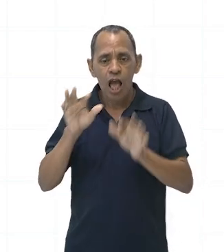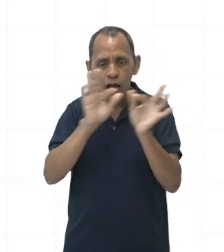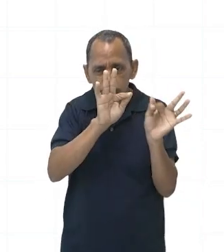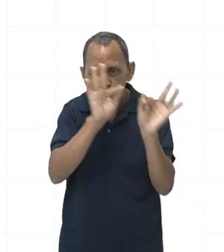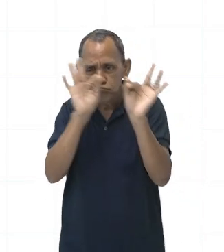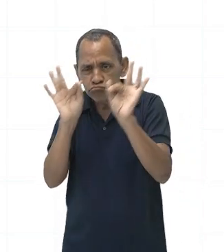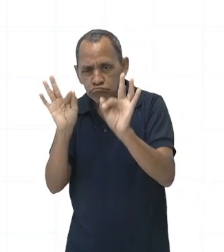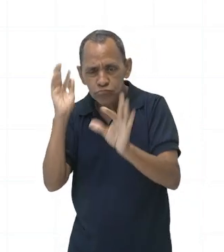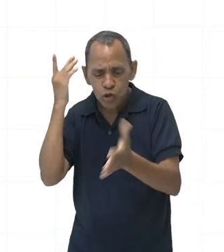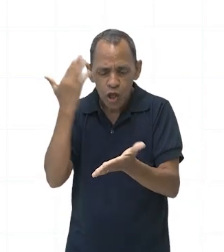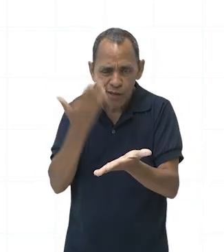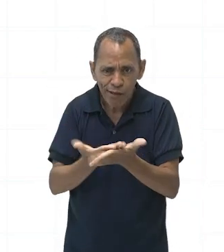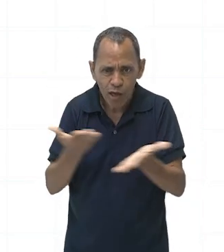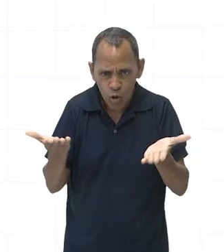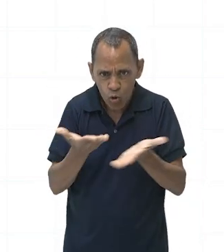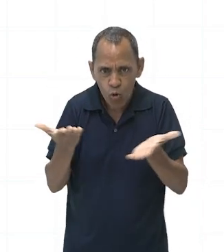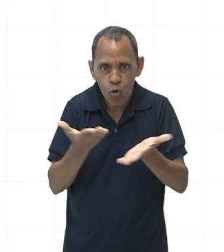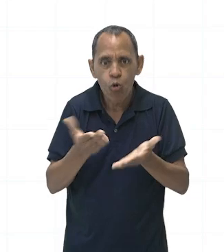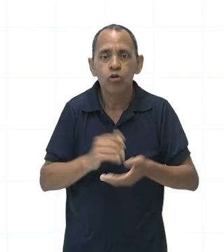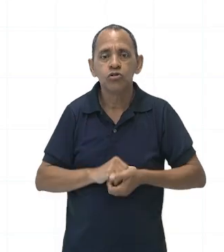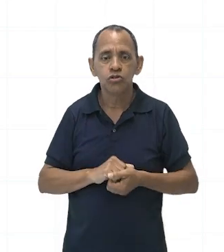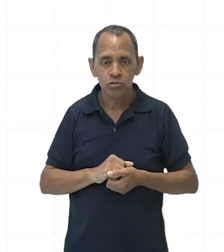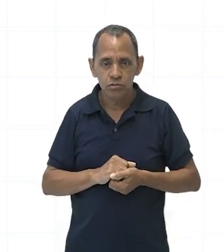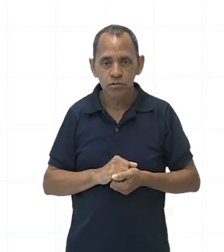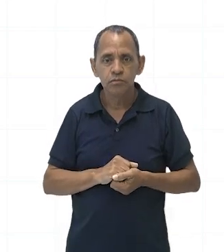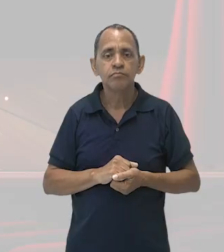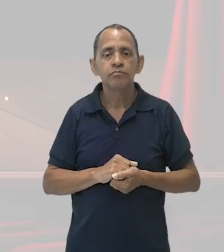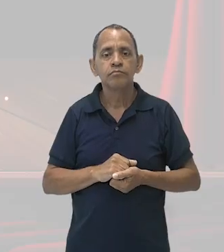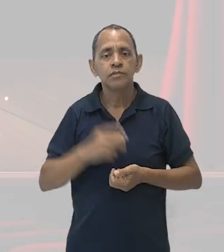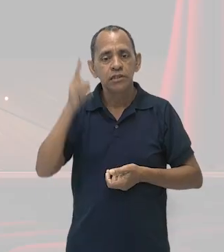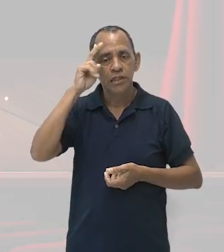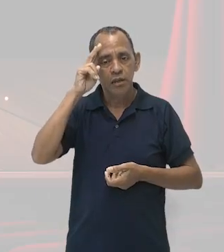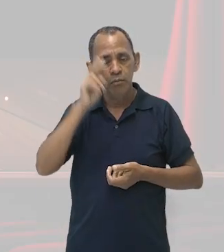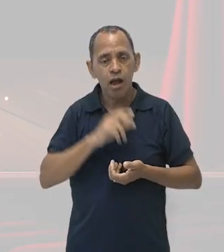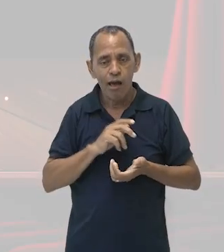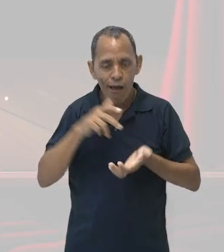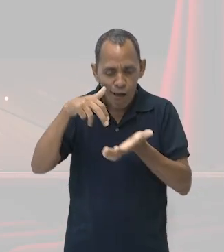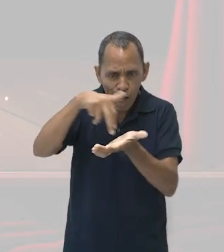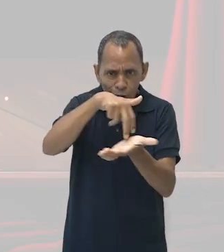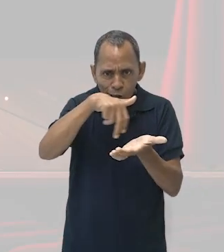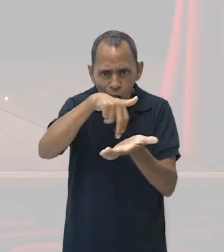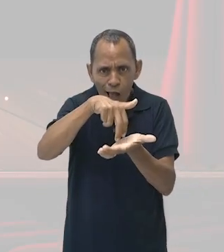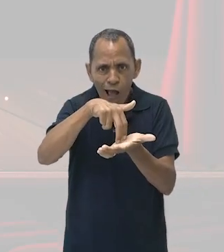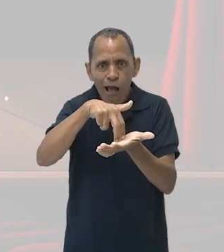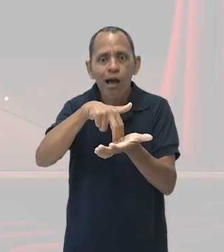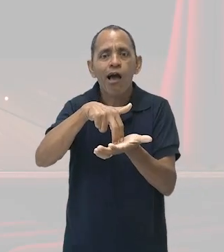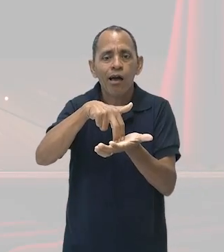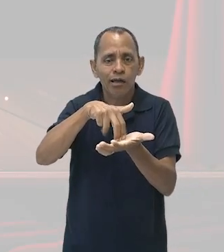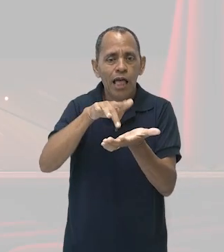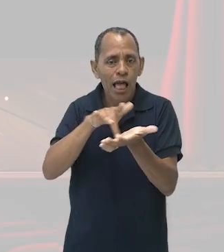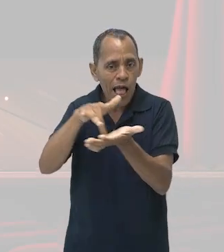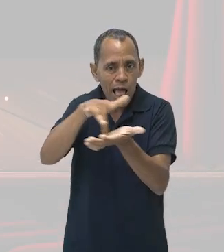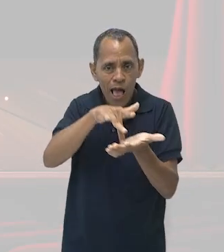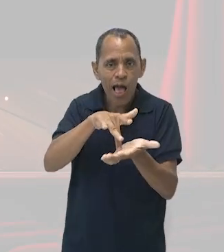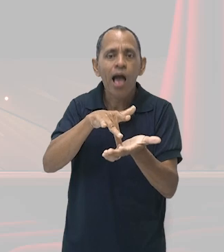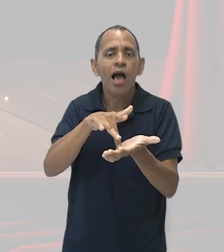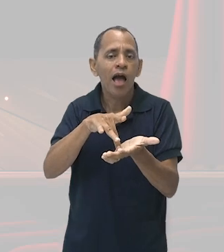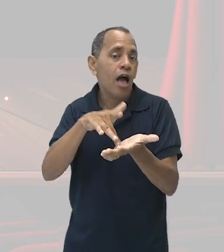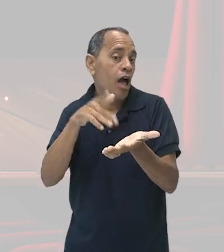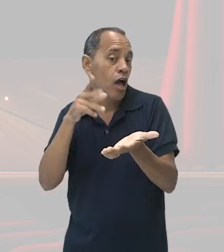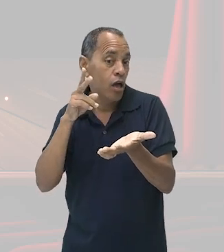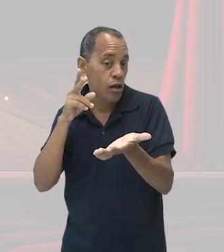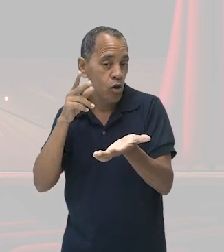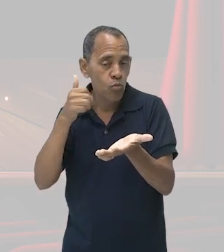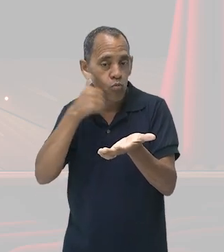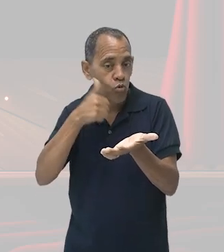lindíssimo. Lembrando que para a bailarina ter essa desenvoltura, ela precisa de quê? De bastante treino. Quando